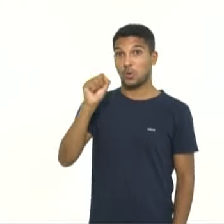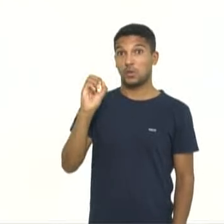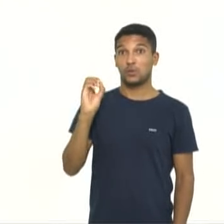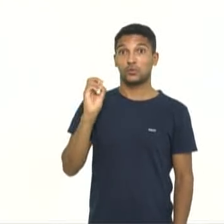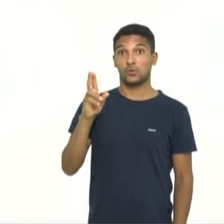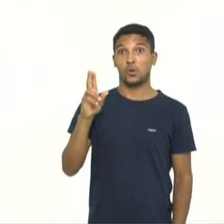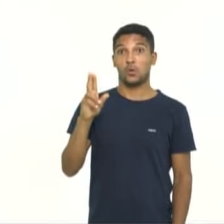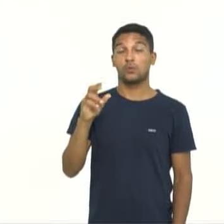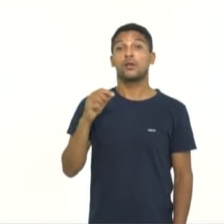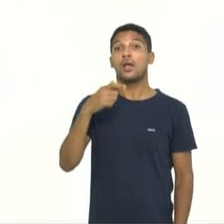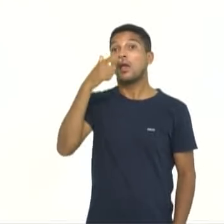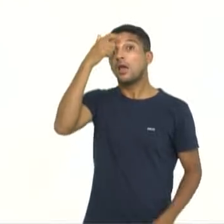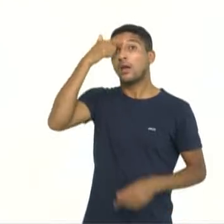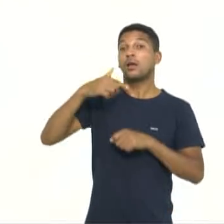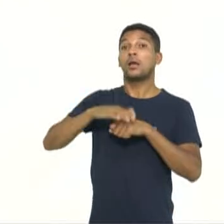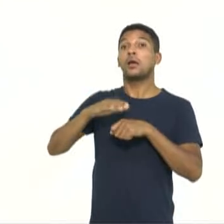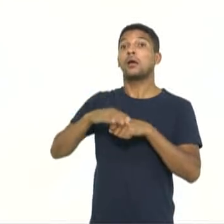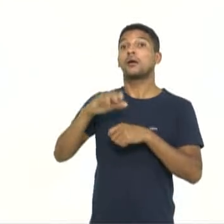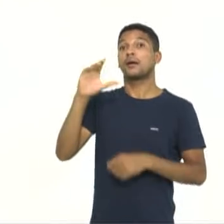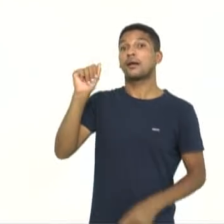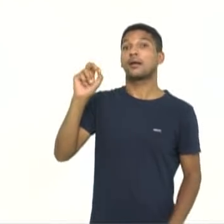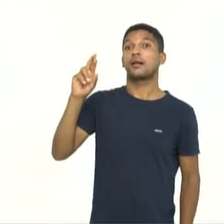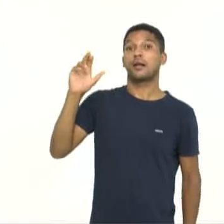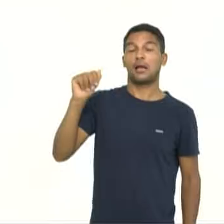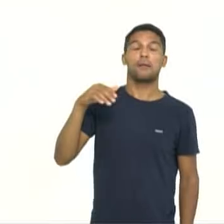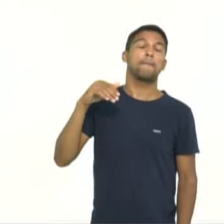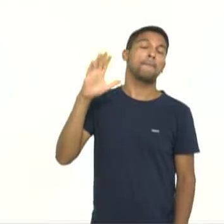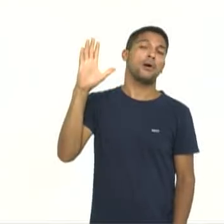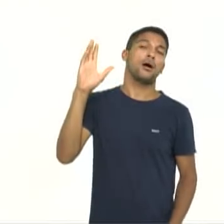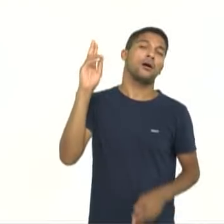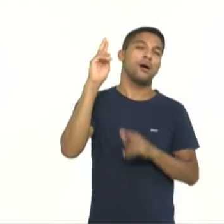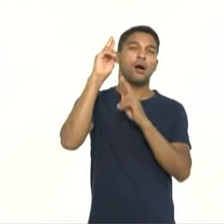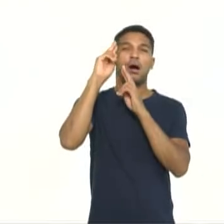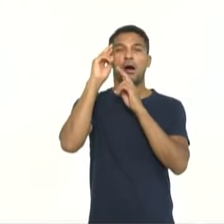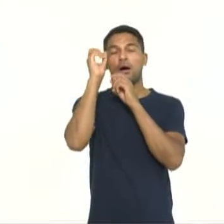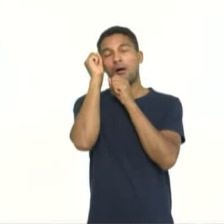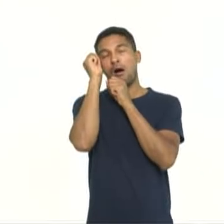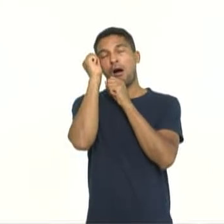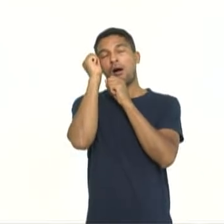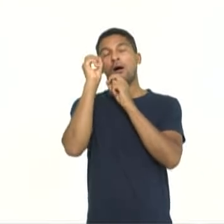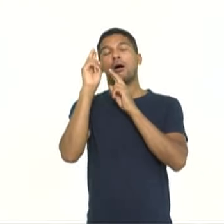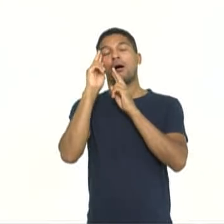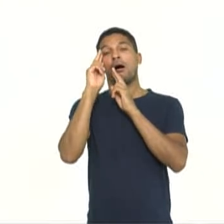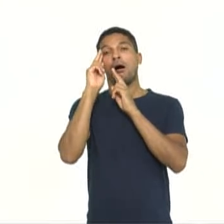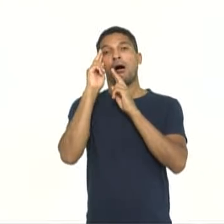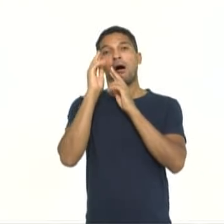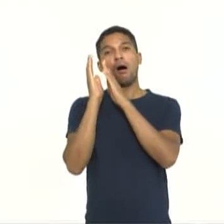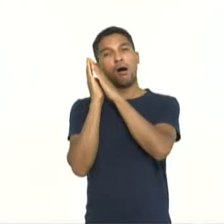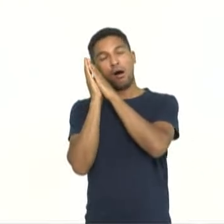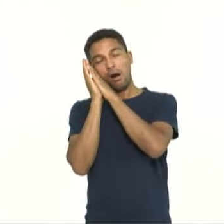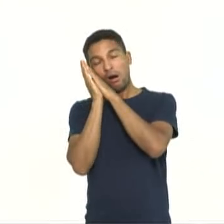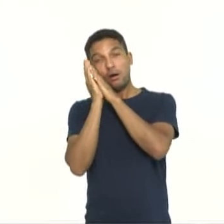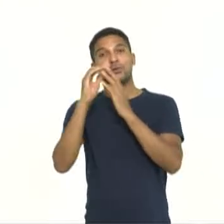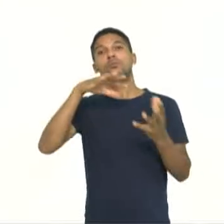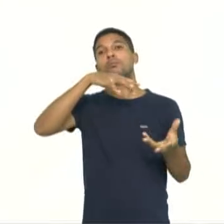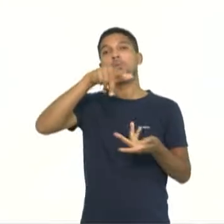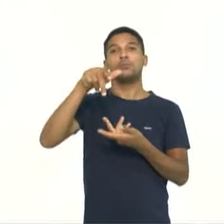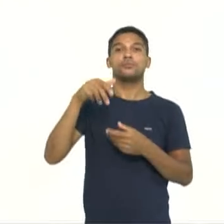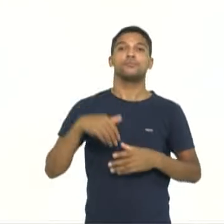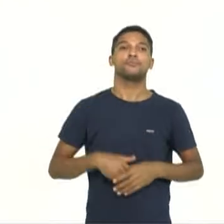parece-me que não tem mais verbo, né? Será que dorminhoco é verbo? Eu dorminhoco, tu dorminhocas, ele dorminhoco, não vai dar.